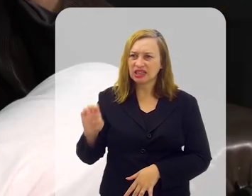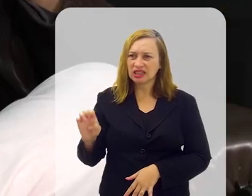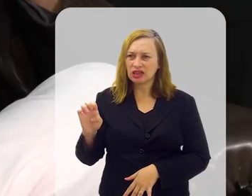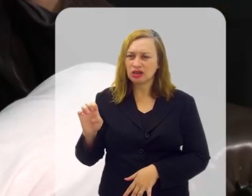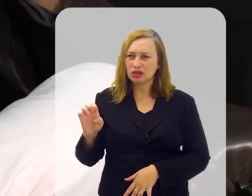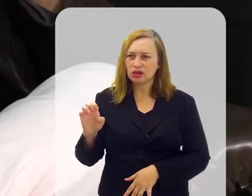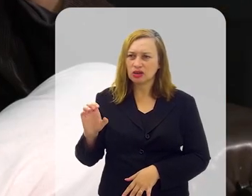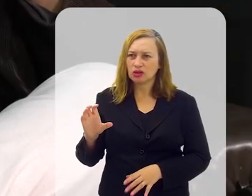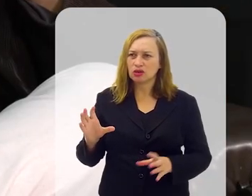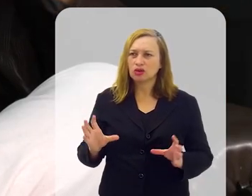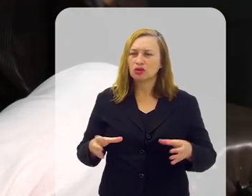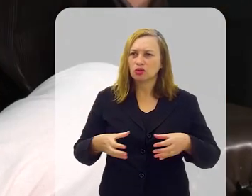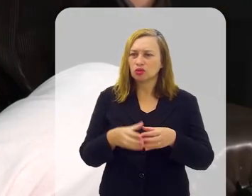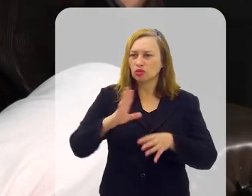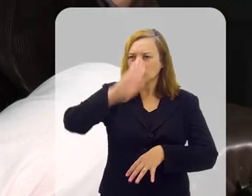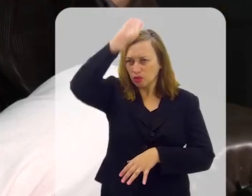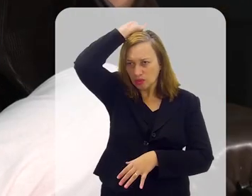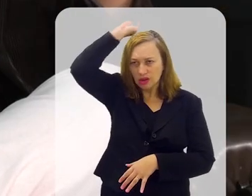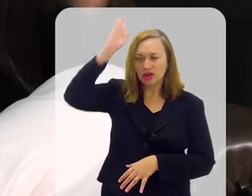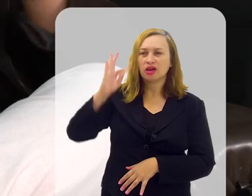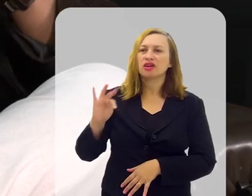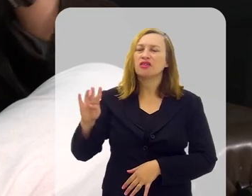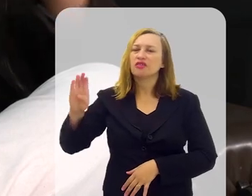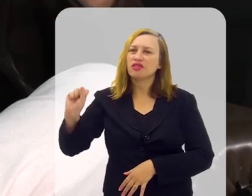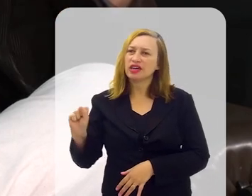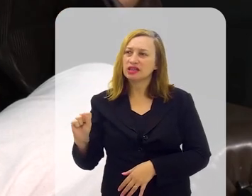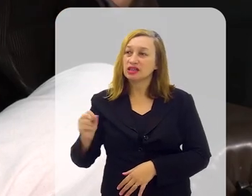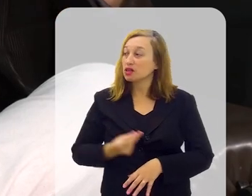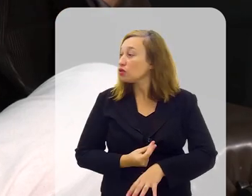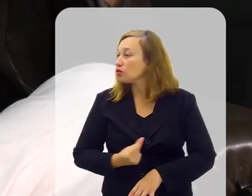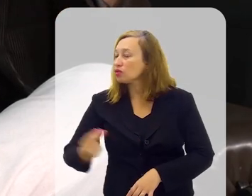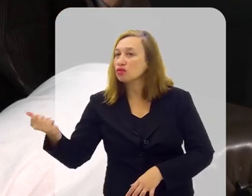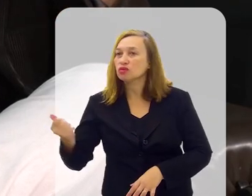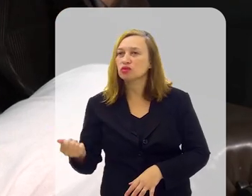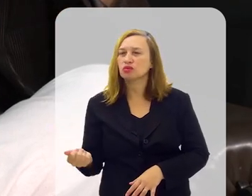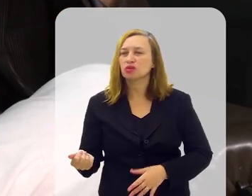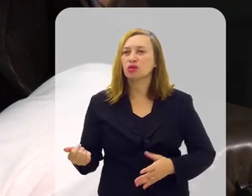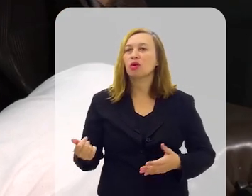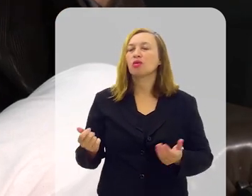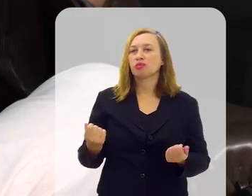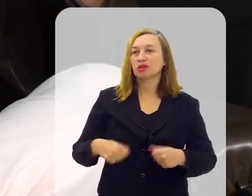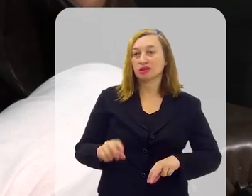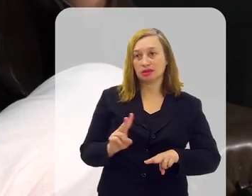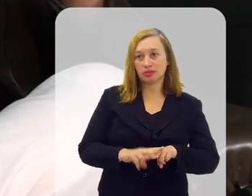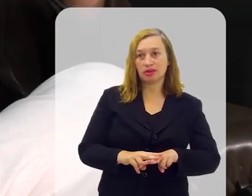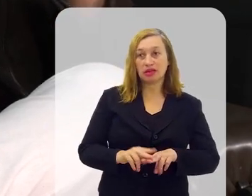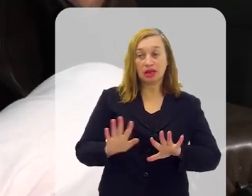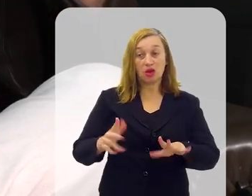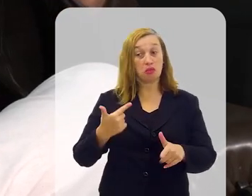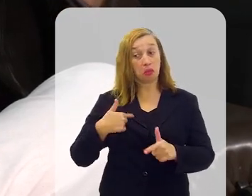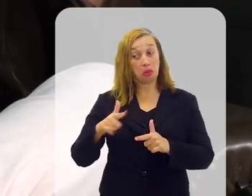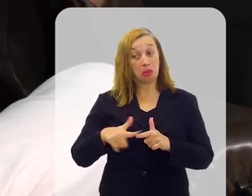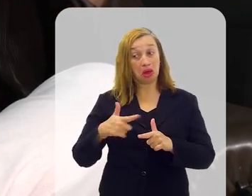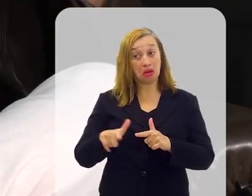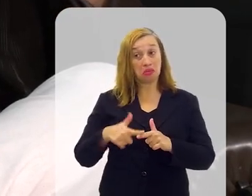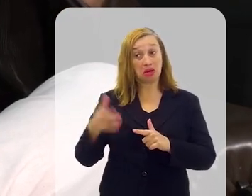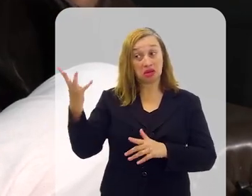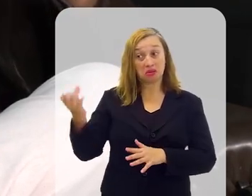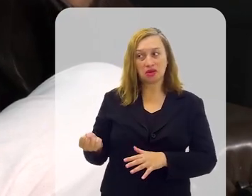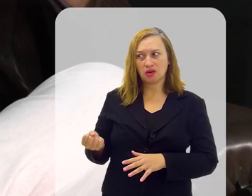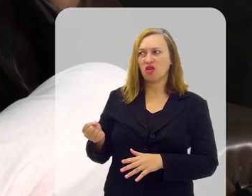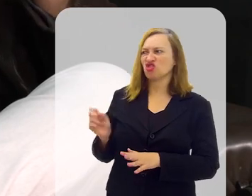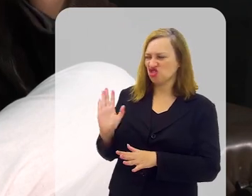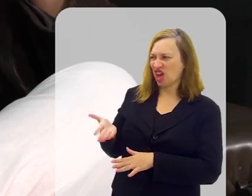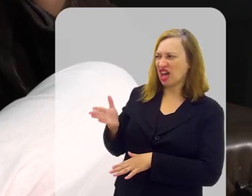boa. Freitas já saiu fugido, que pode ser preso pelo bispo a qualquer momento. Ele também tem um probleminha de pensão, sabe? É mesmo?